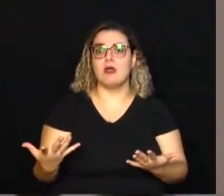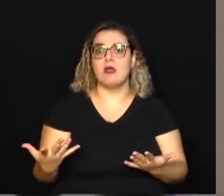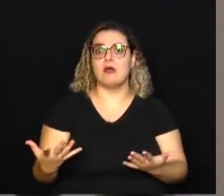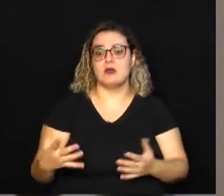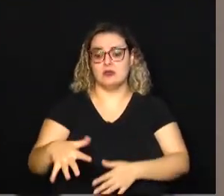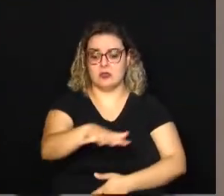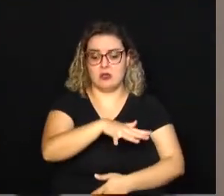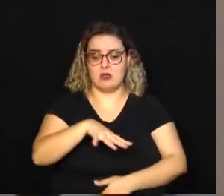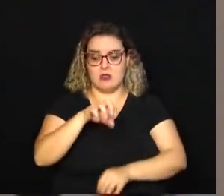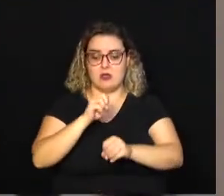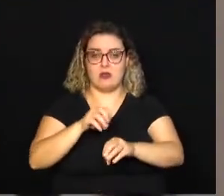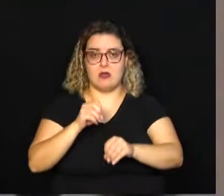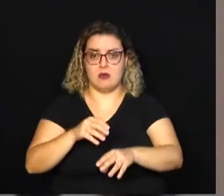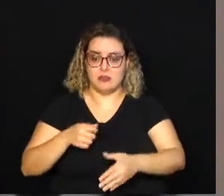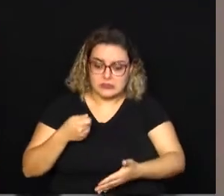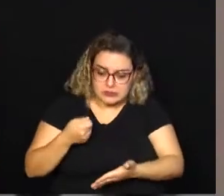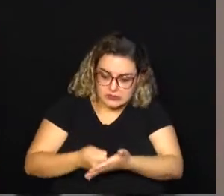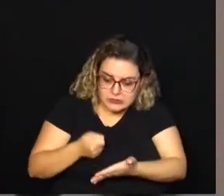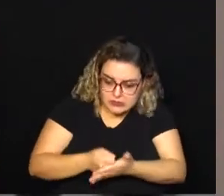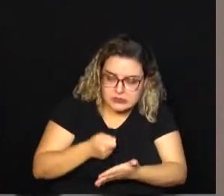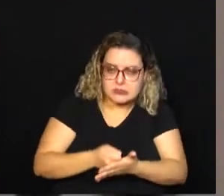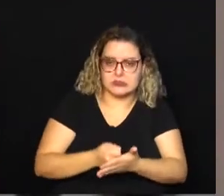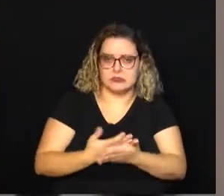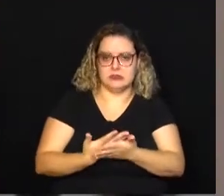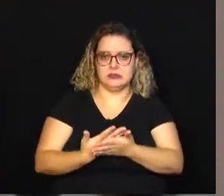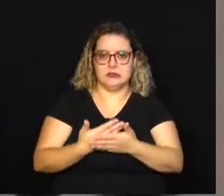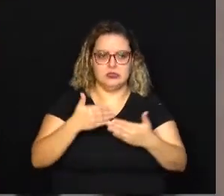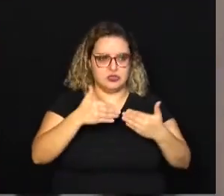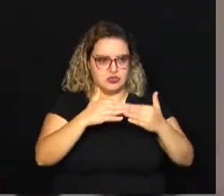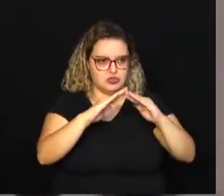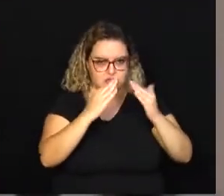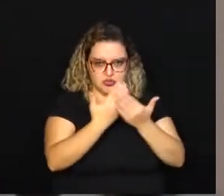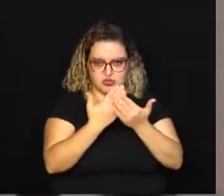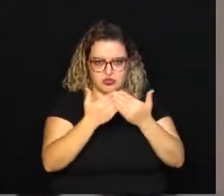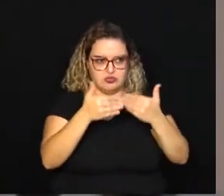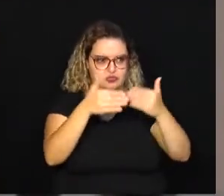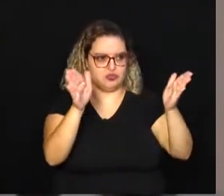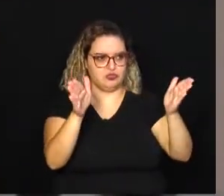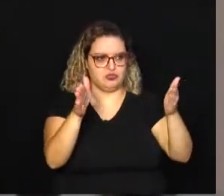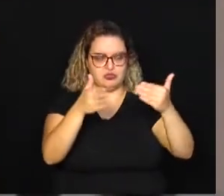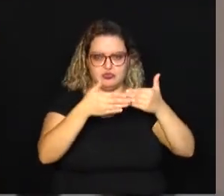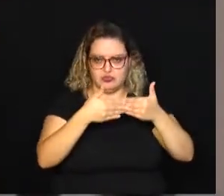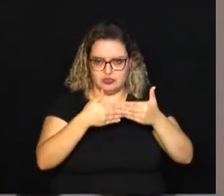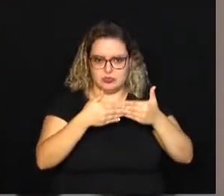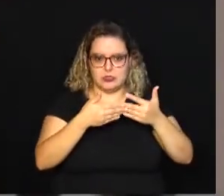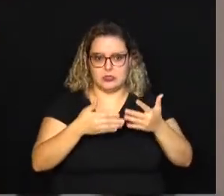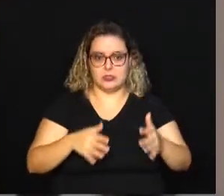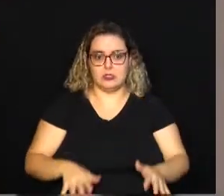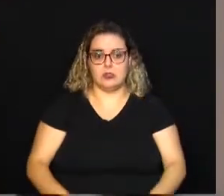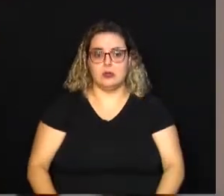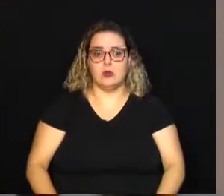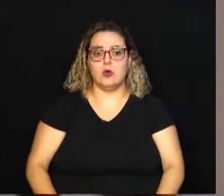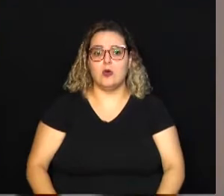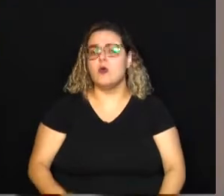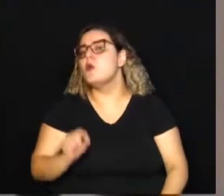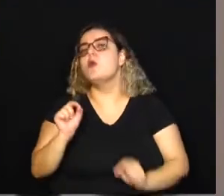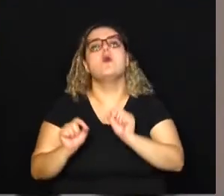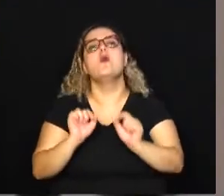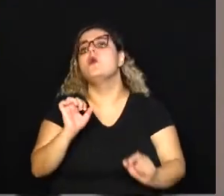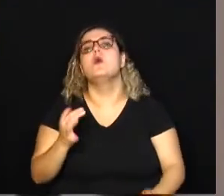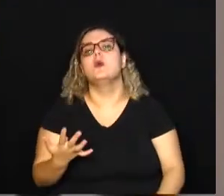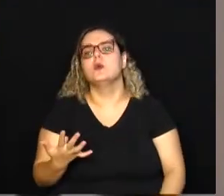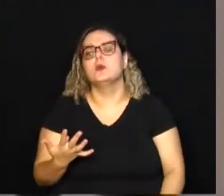educação preceitua, essa questão de abertura e fechamento das aulas, das escolas. O negócio era